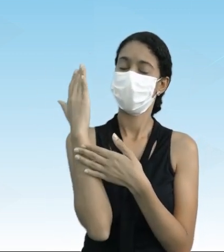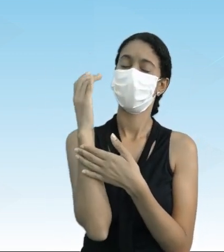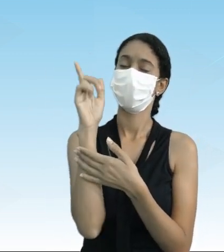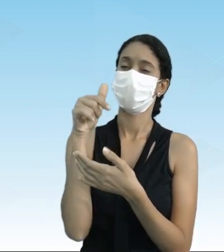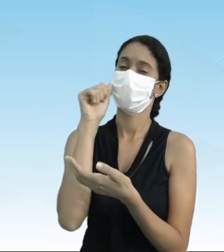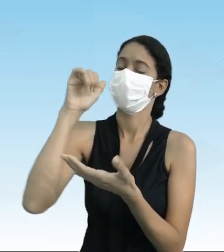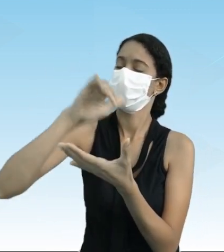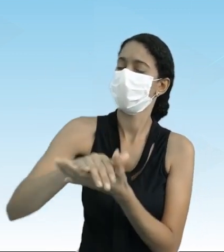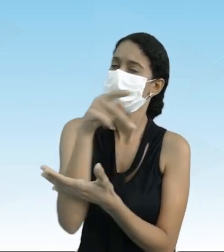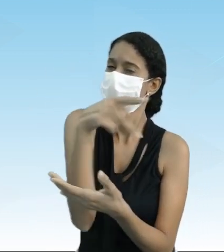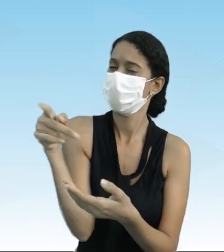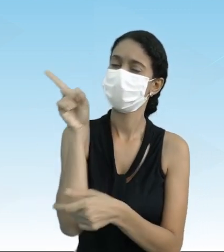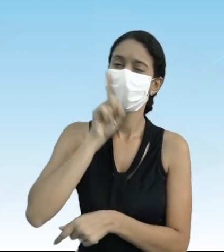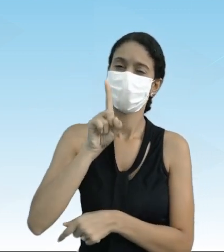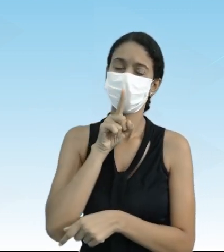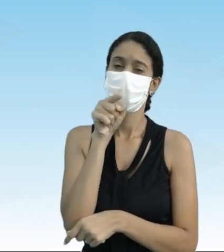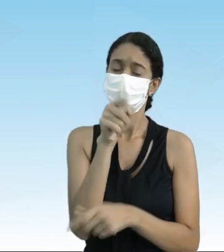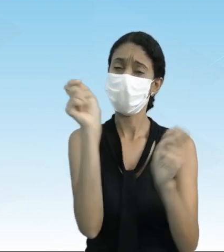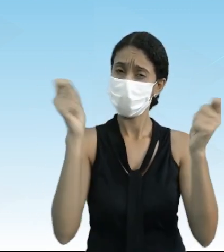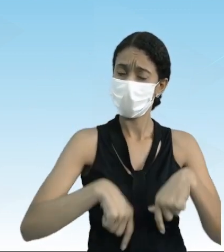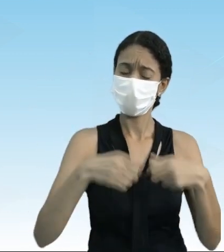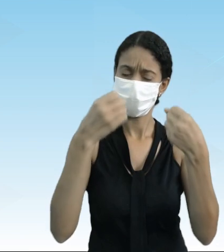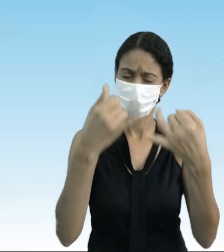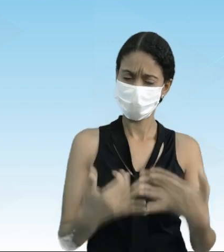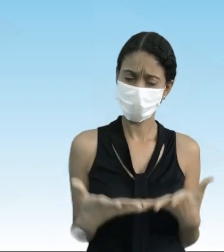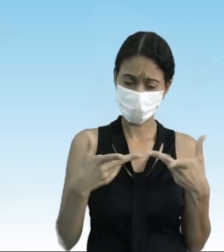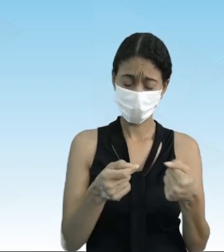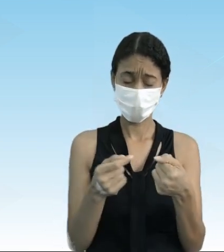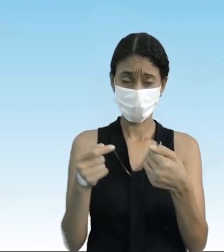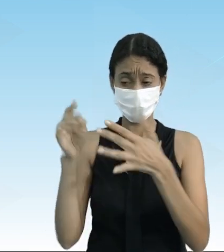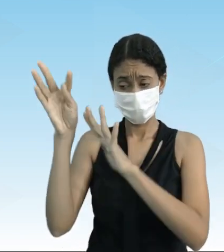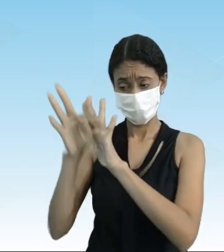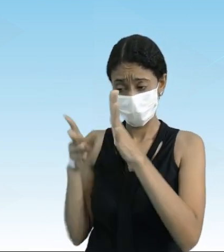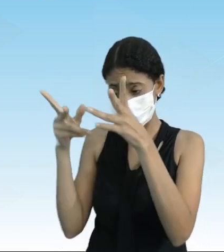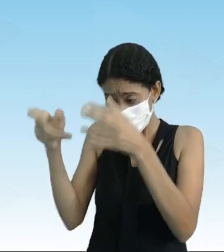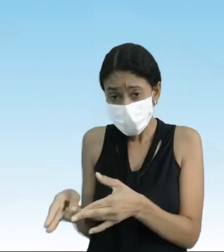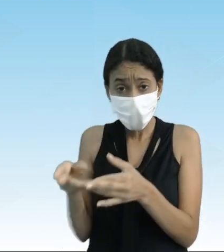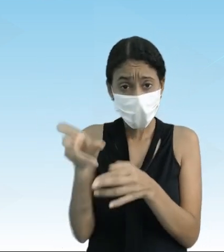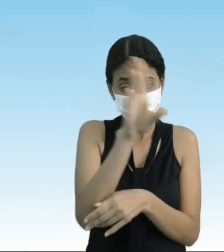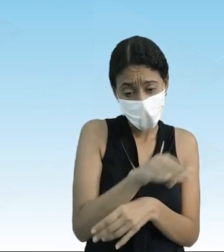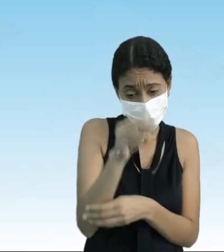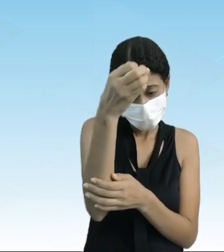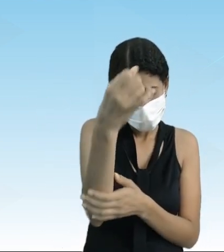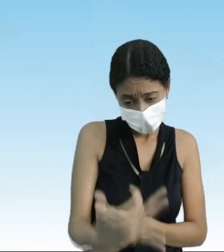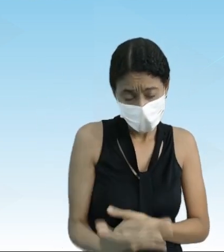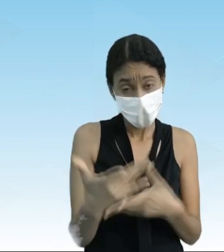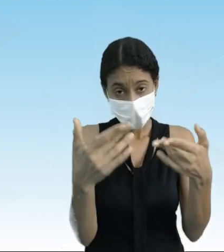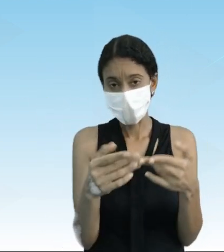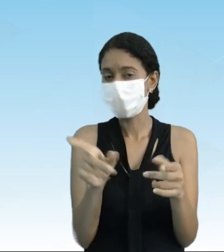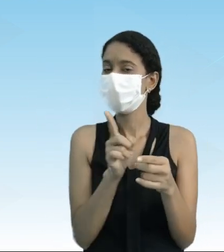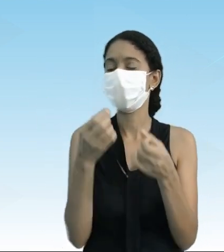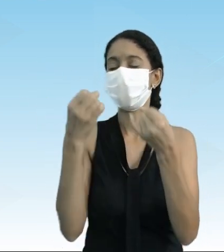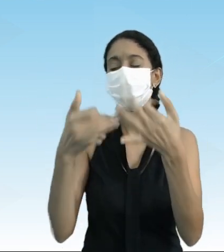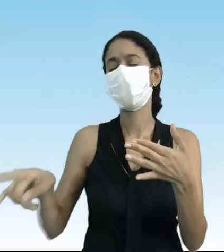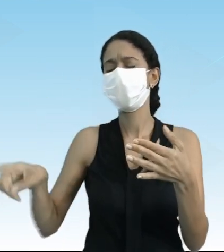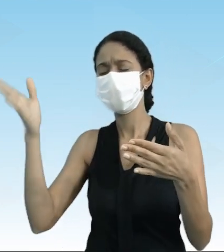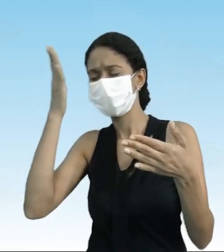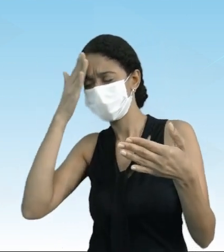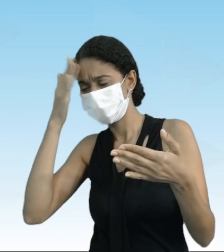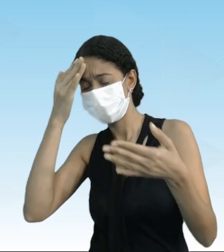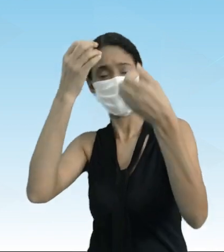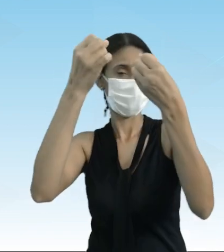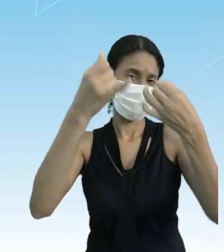isso, usamos a fala dita por outros, com as nossas palavras, porque não nos lembramos